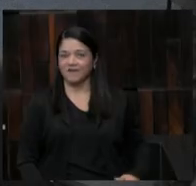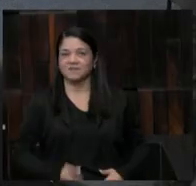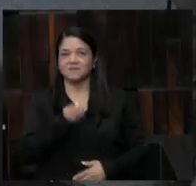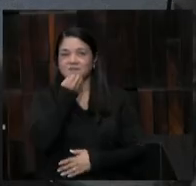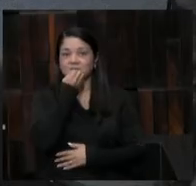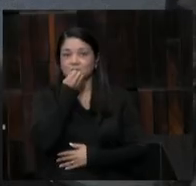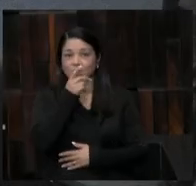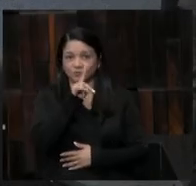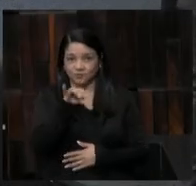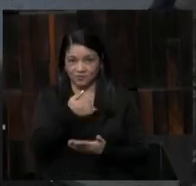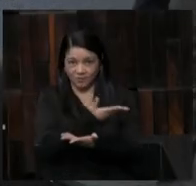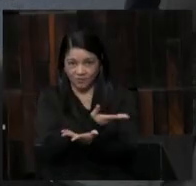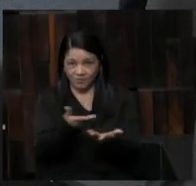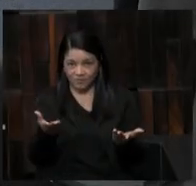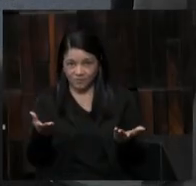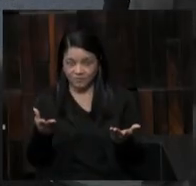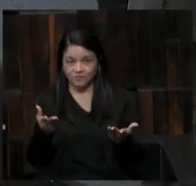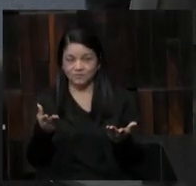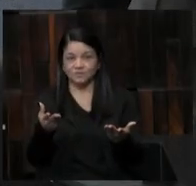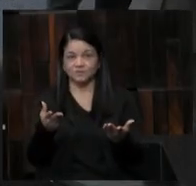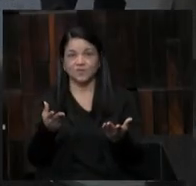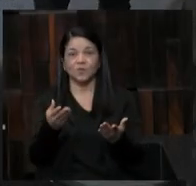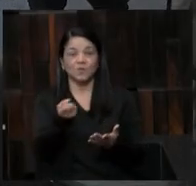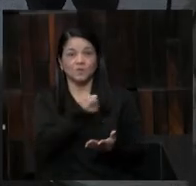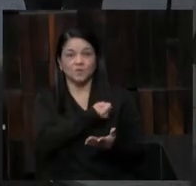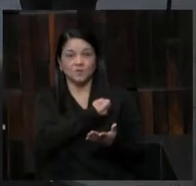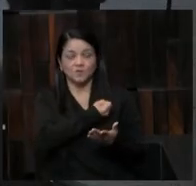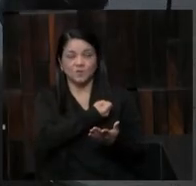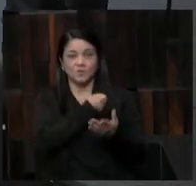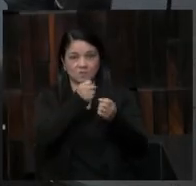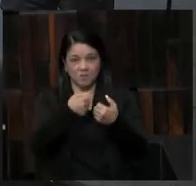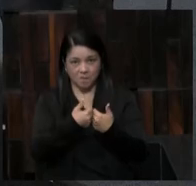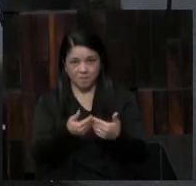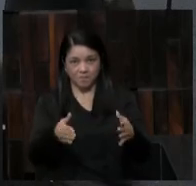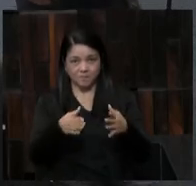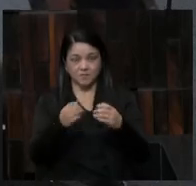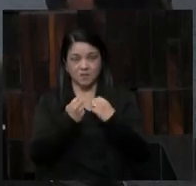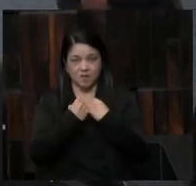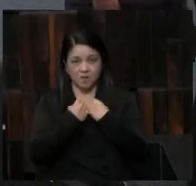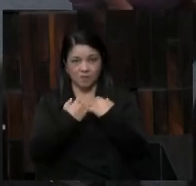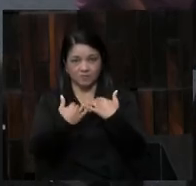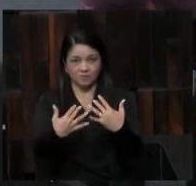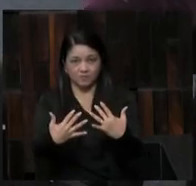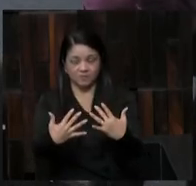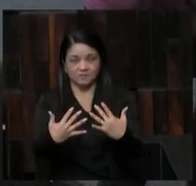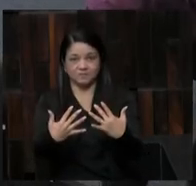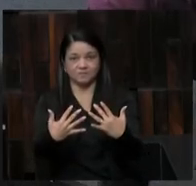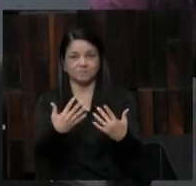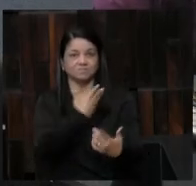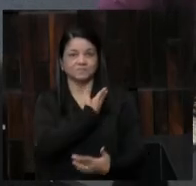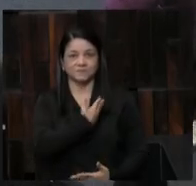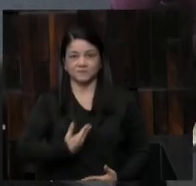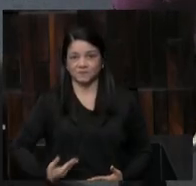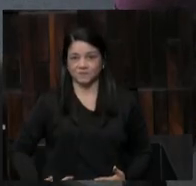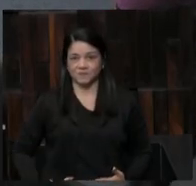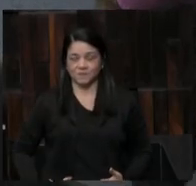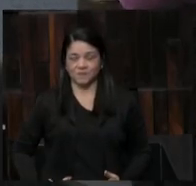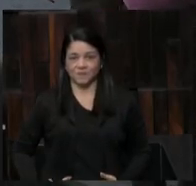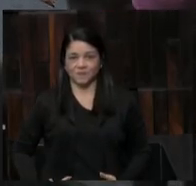Bom dia a todos. Havendo número regimental, declaro aberta a primeira audiência pública